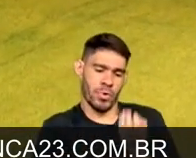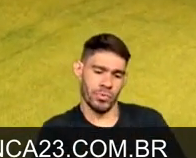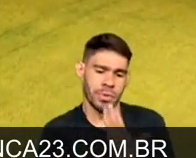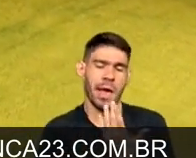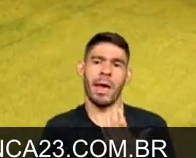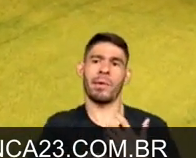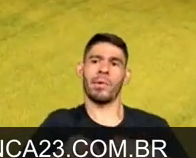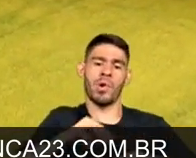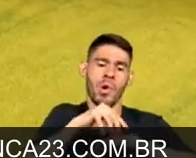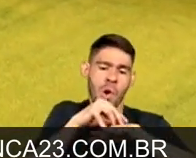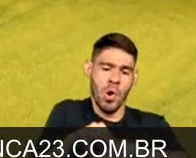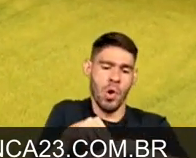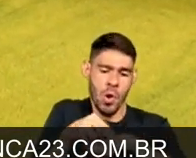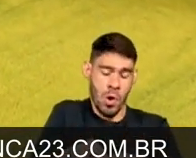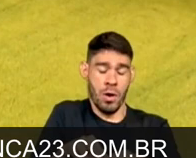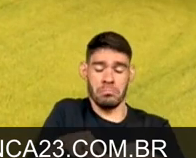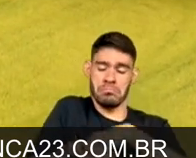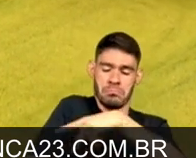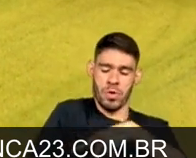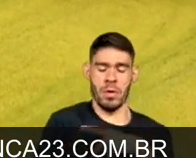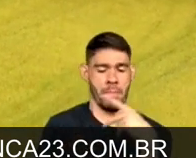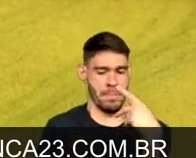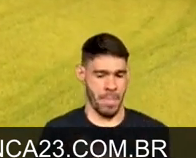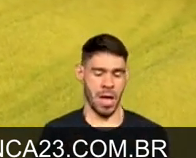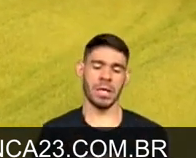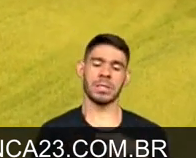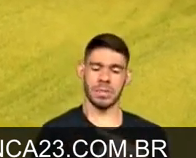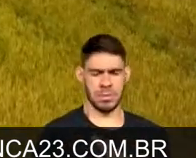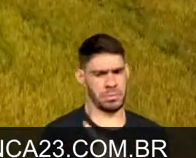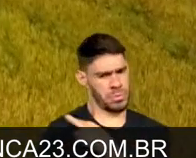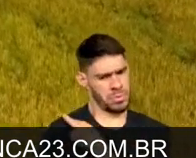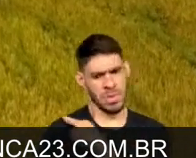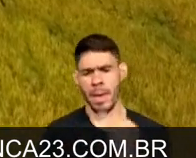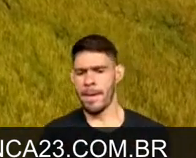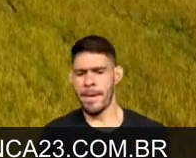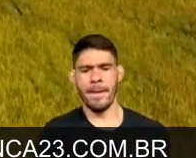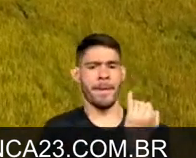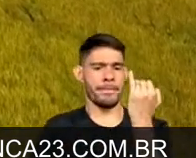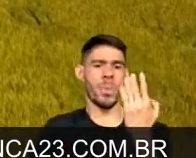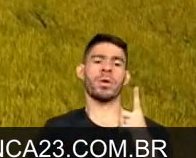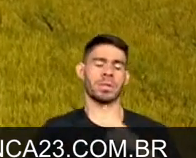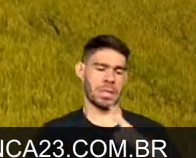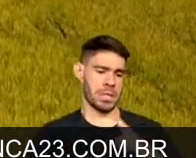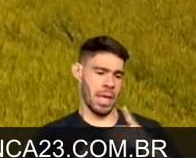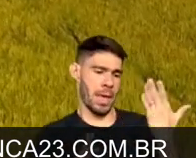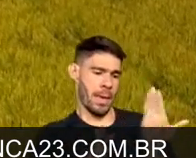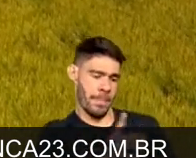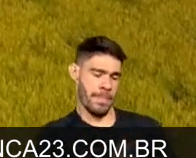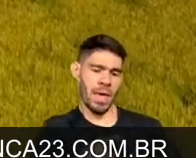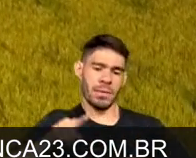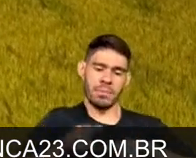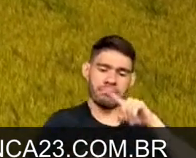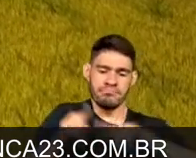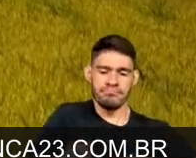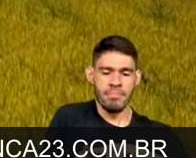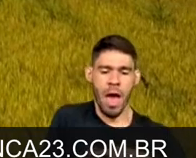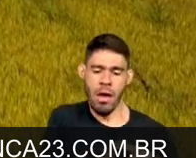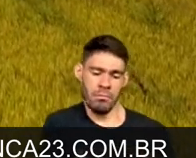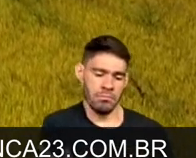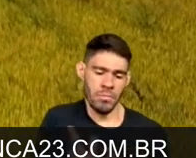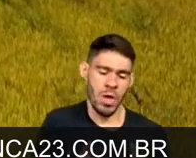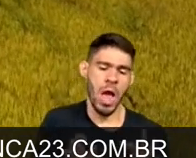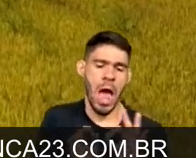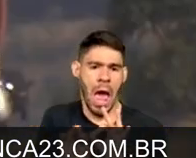modal transporte no país é um responsável de grande parte da perda de produtos, né? As estradas,